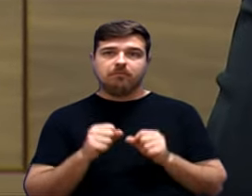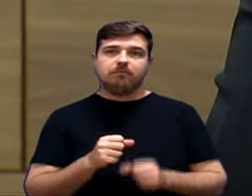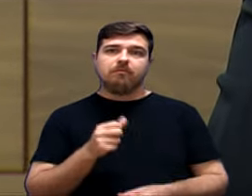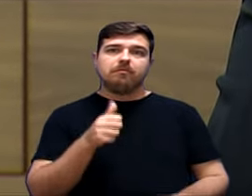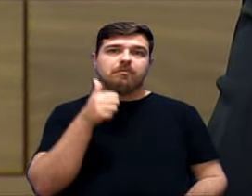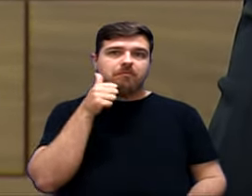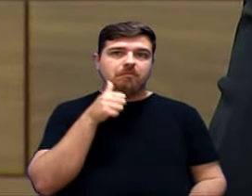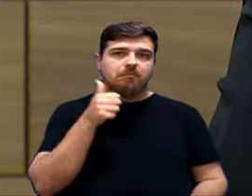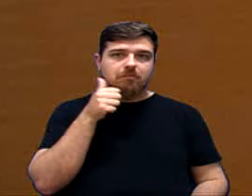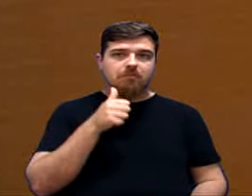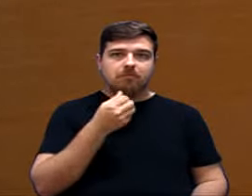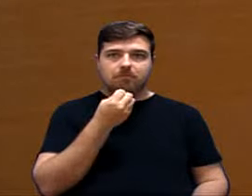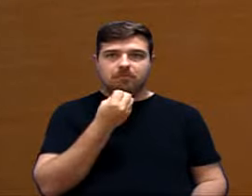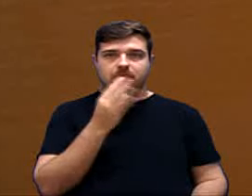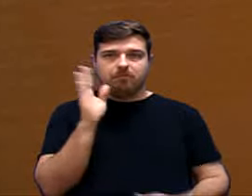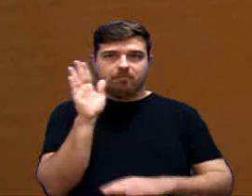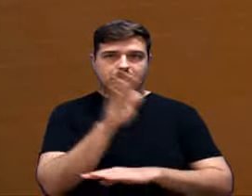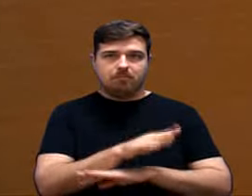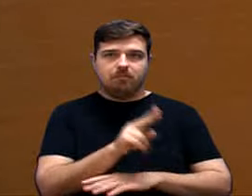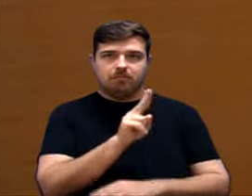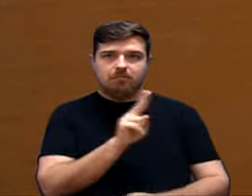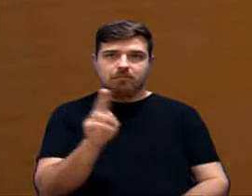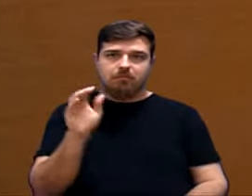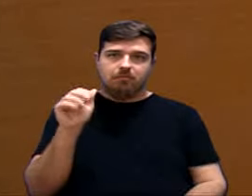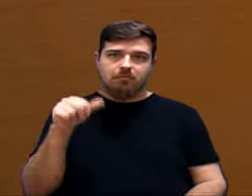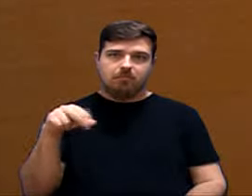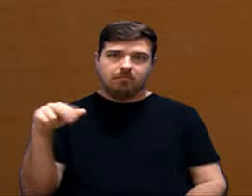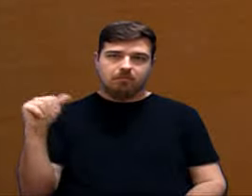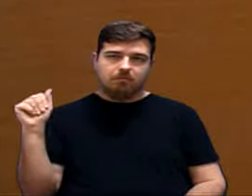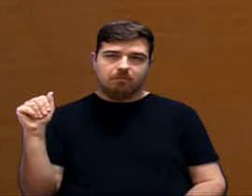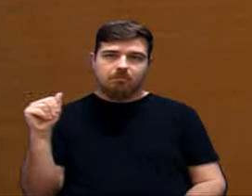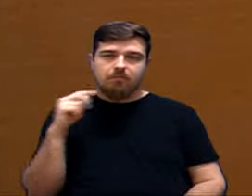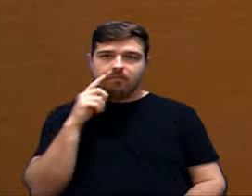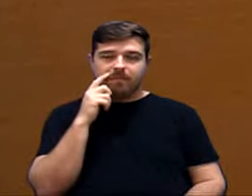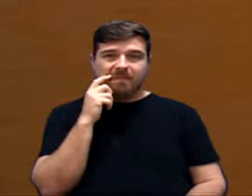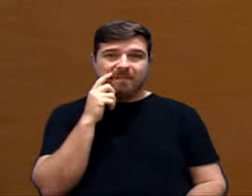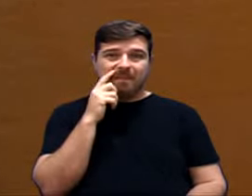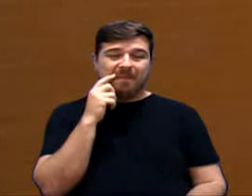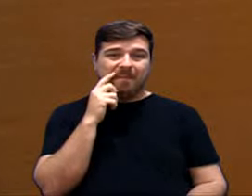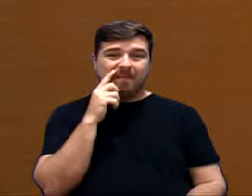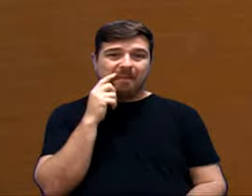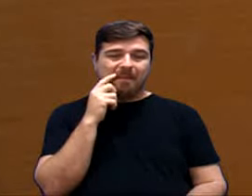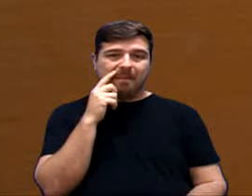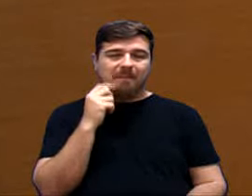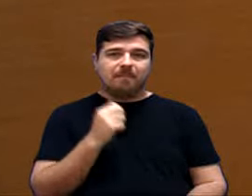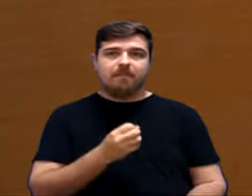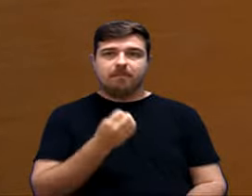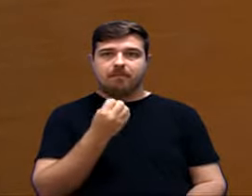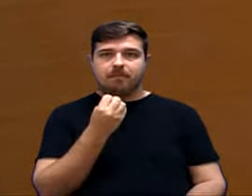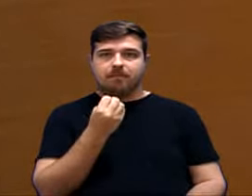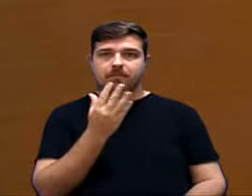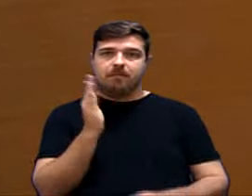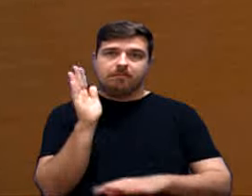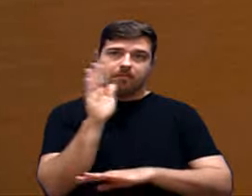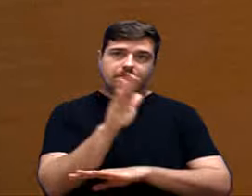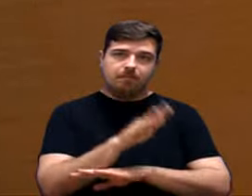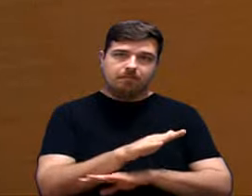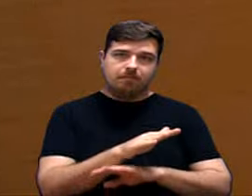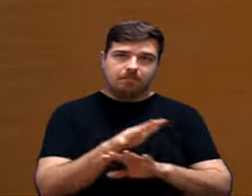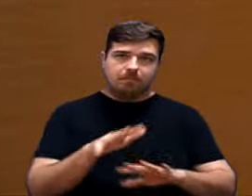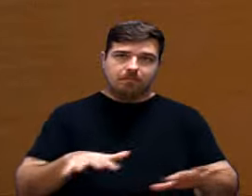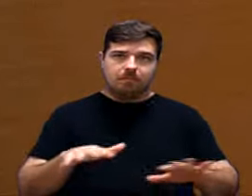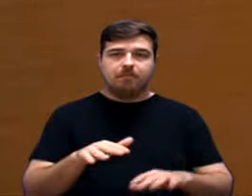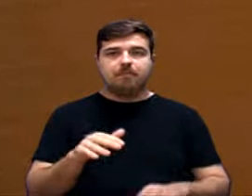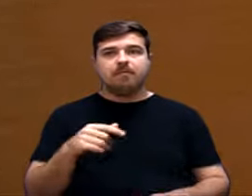senhora Boa noite me chamo na Flávia baixar o microfone boa noite me chamo na Flávia Eu já